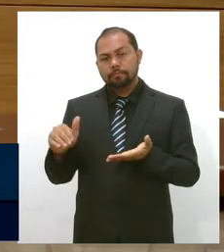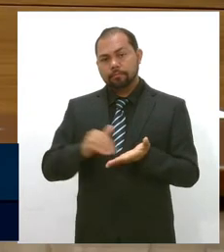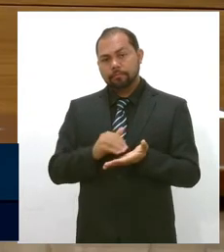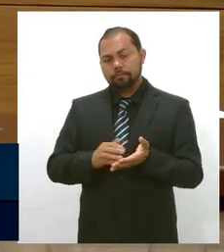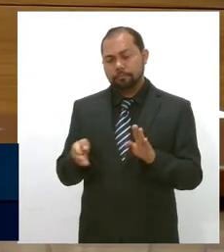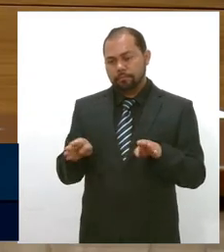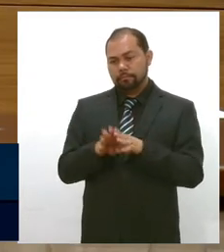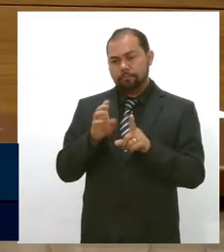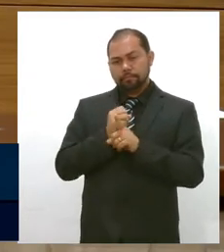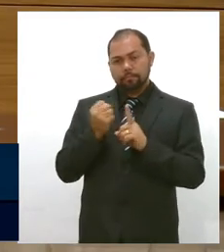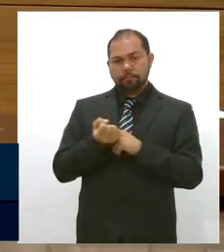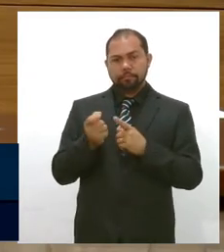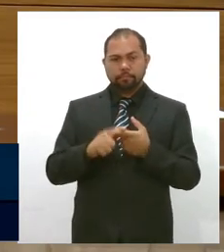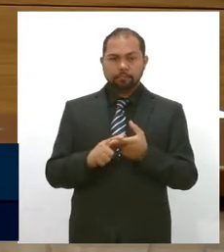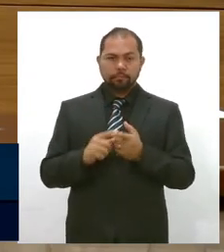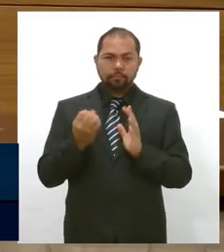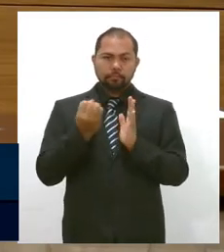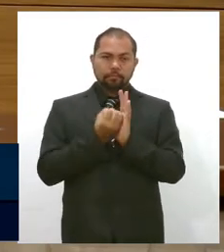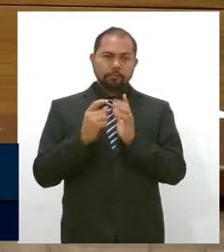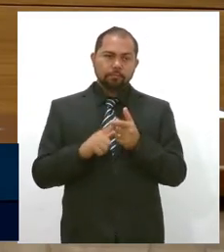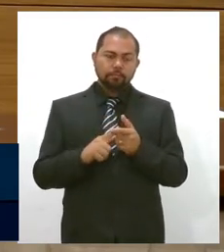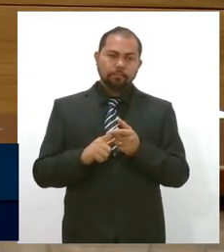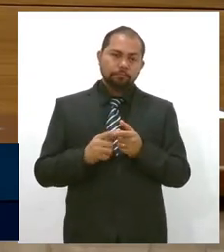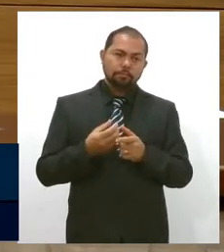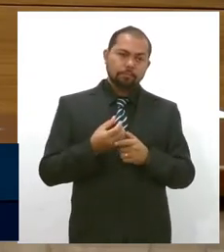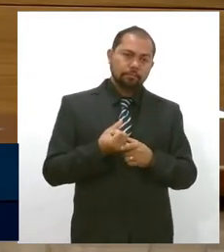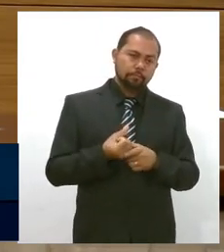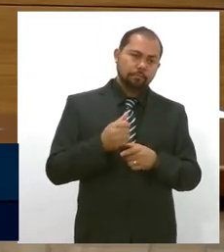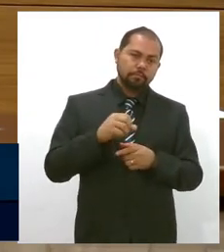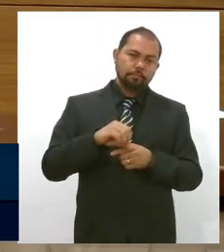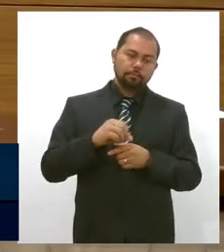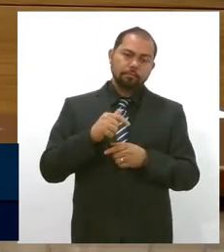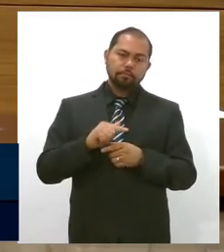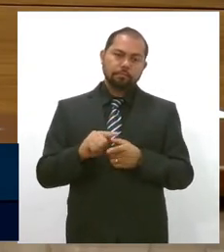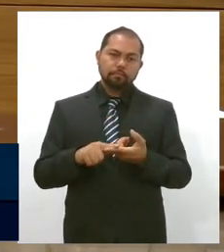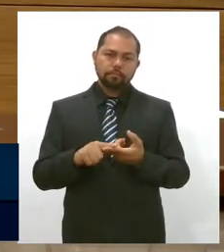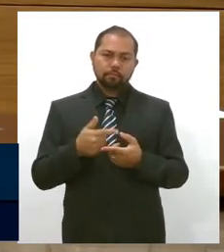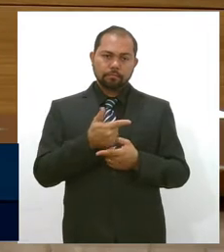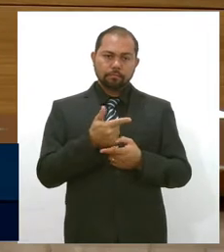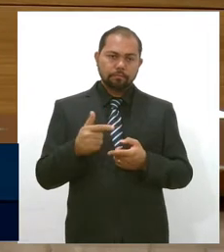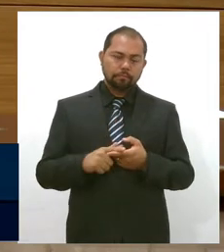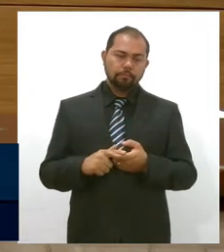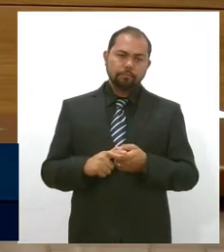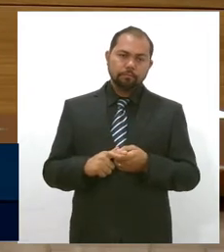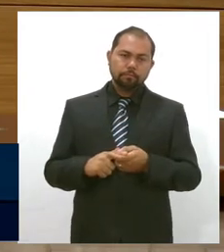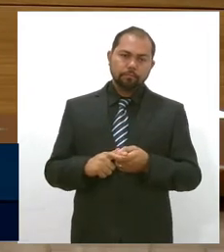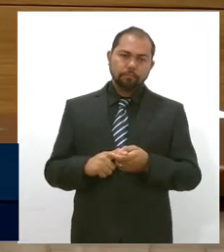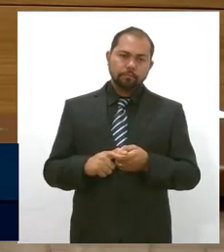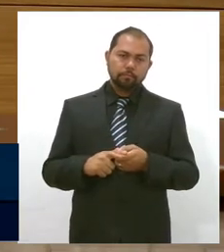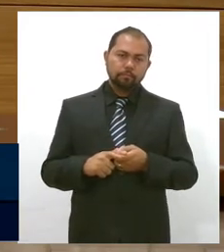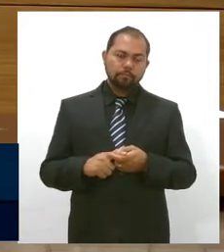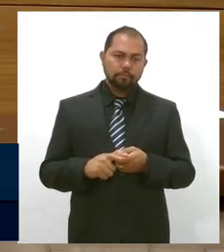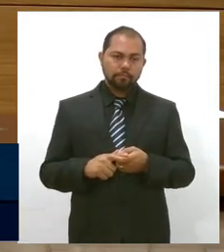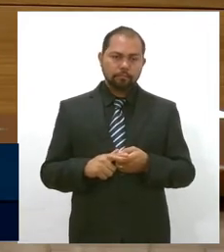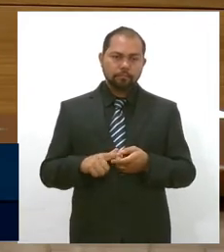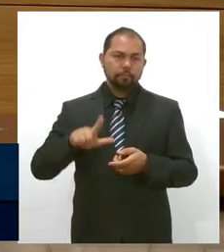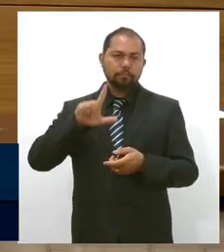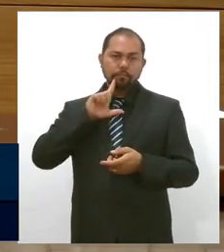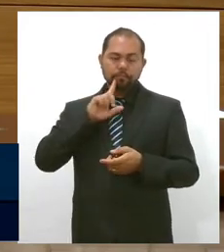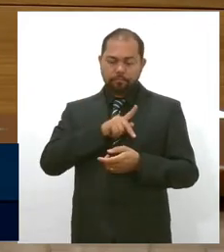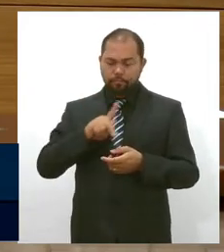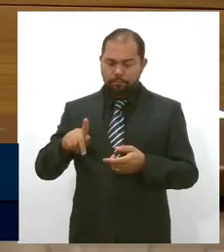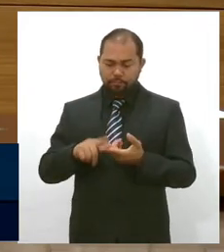ofício externo número 697/2022, excelentíssimo senhor Luciano Bispo, presidente da Assembleia Legislativa. Assunto, relação